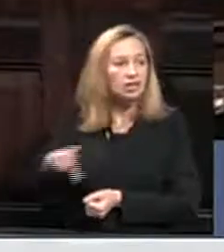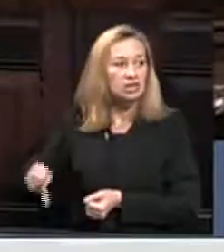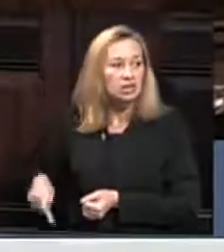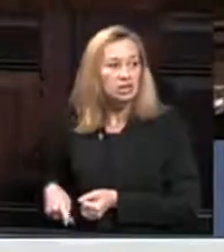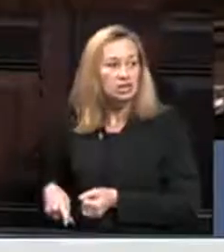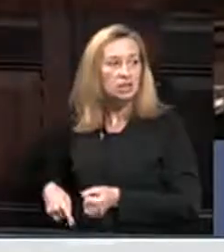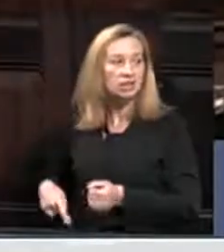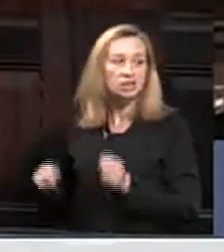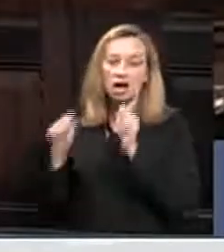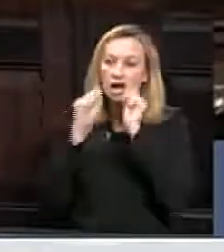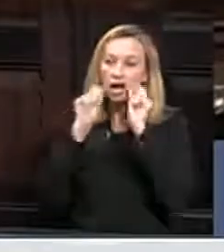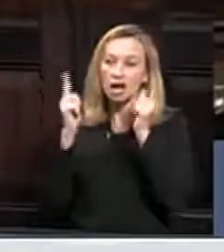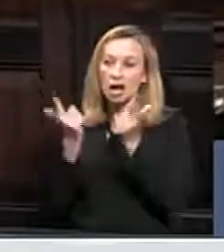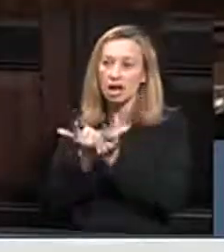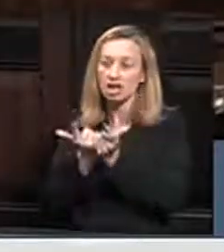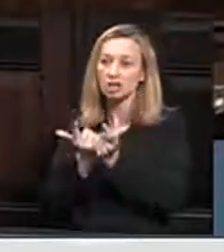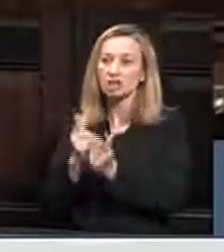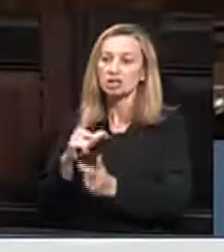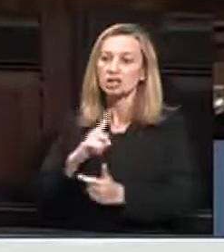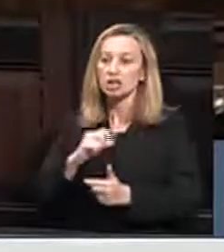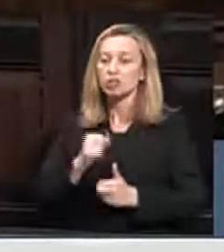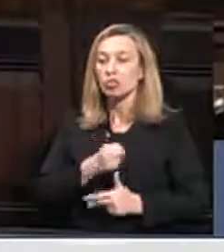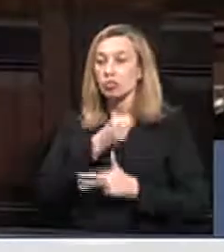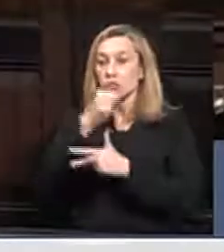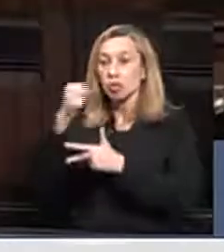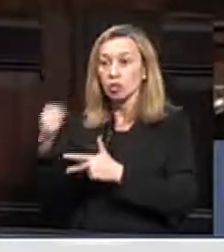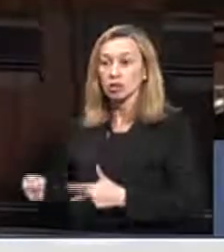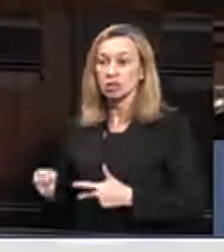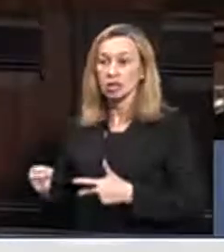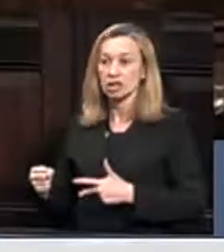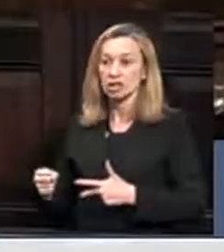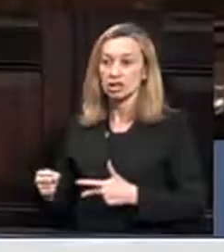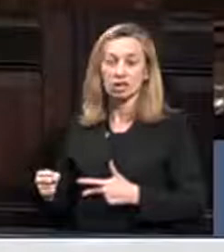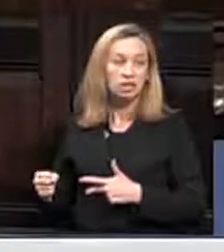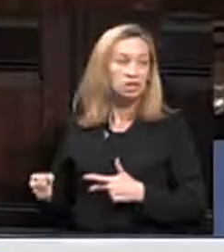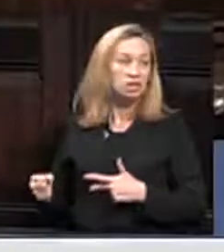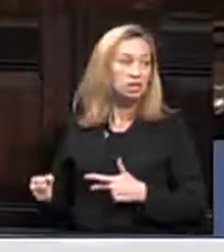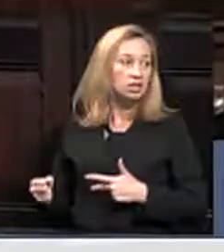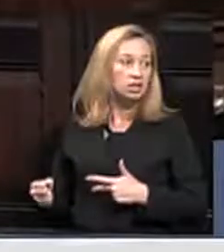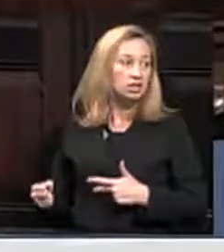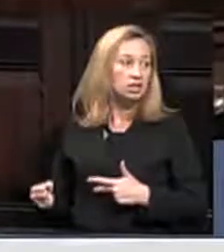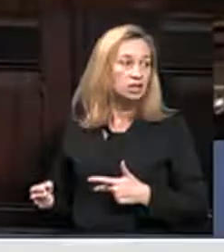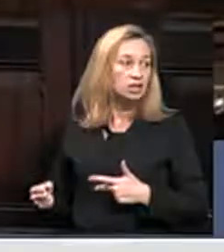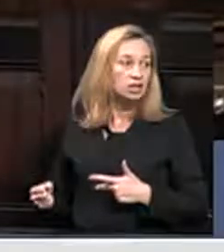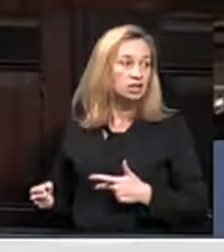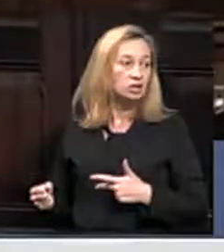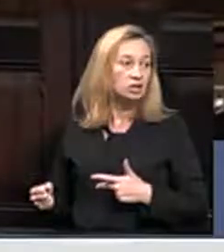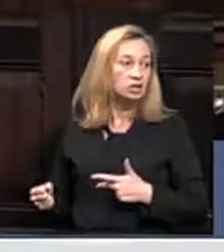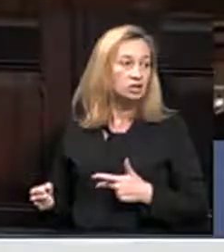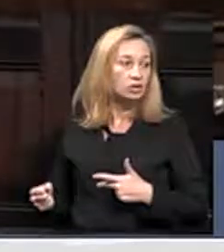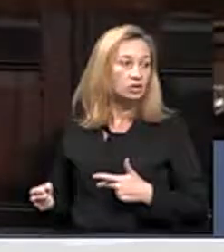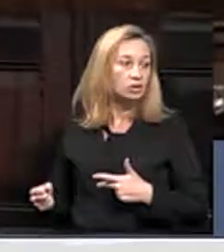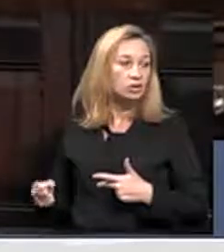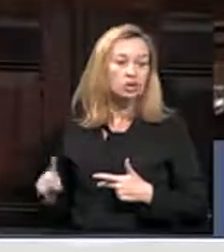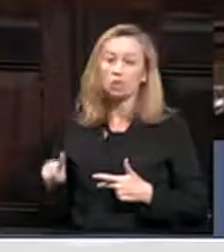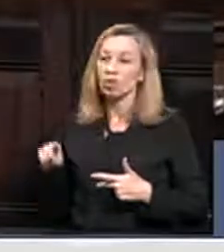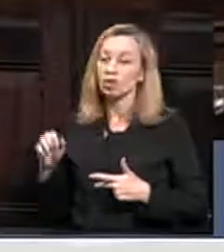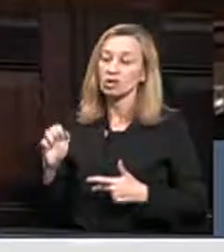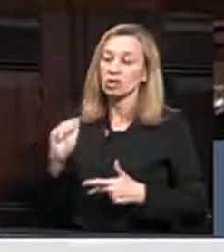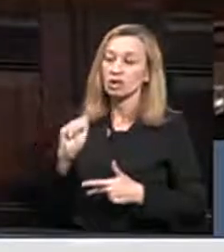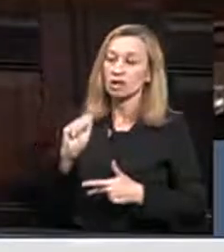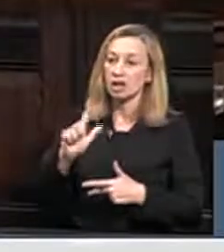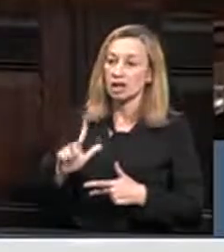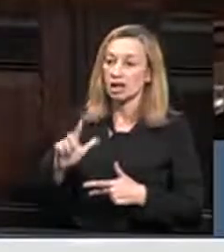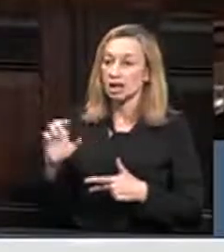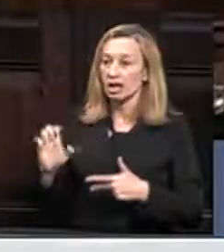casa é a presidência de um poder que deve ser independente dos outros poderes,